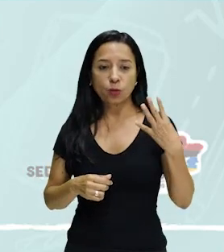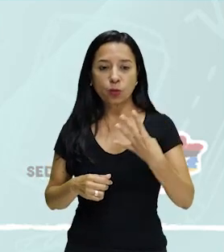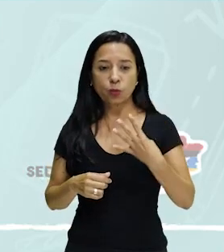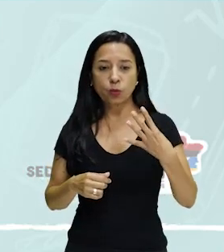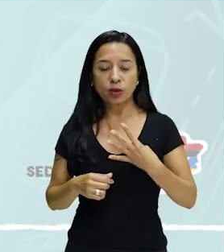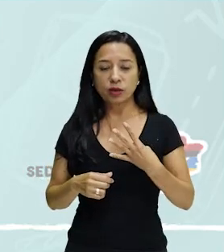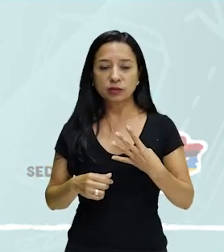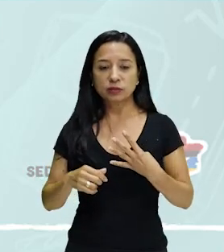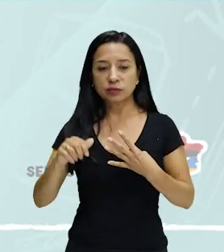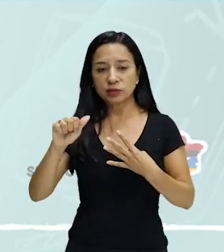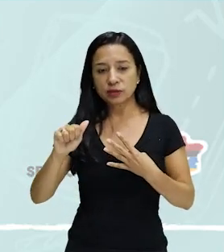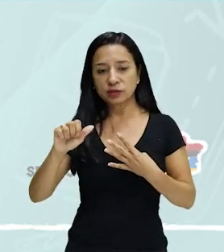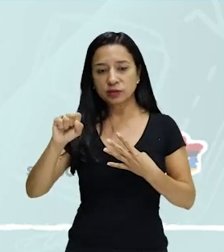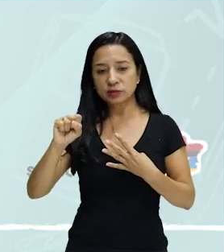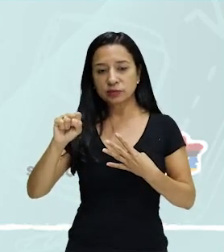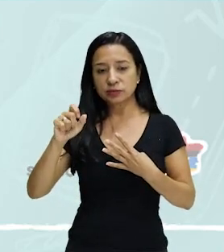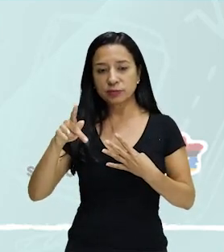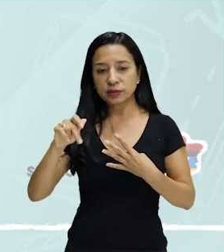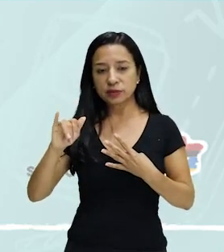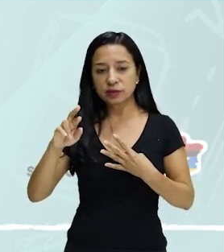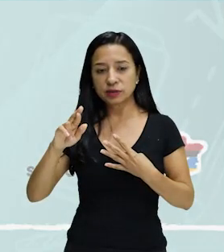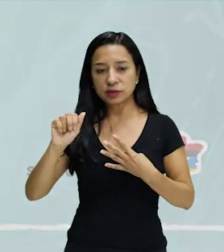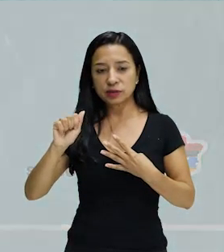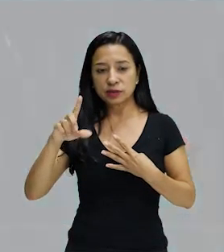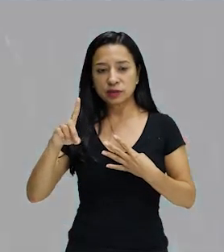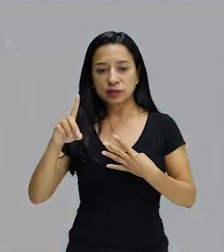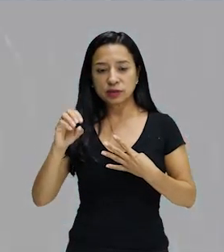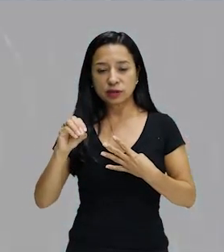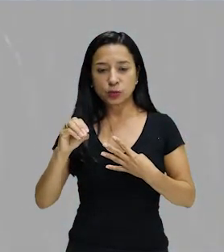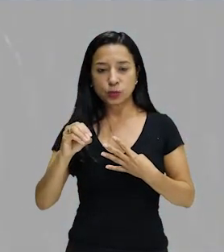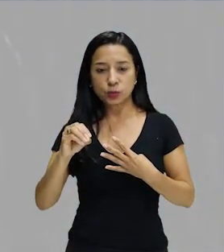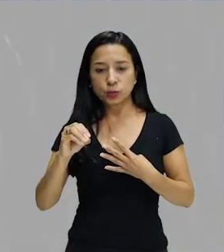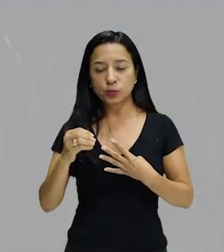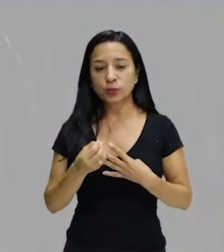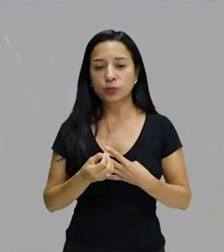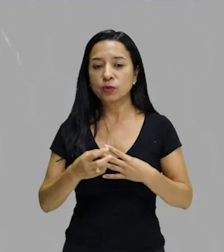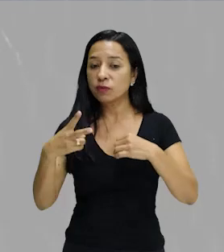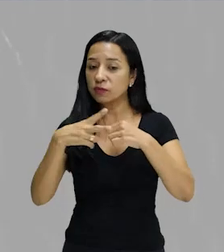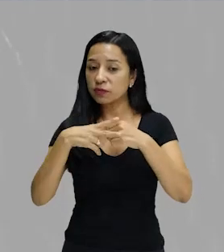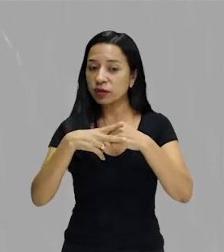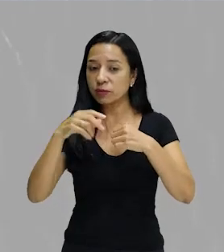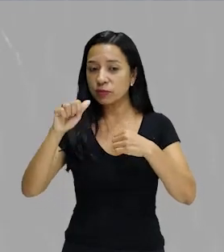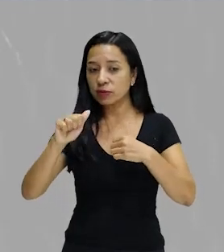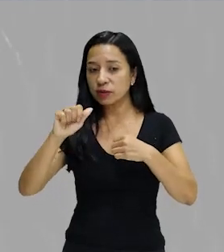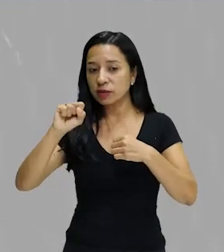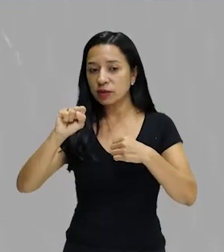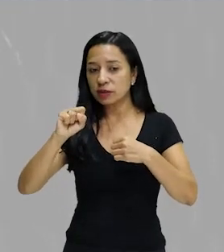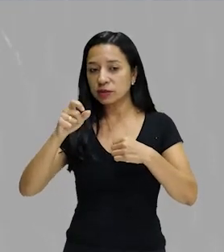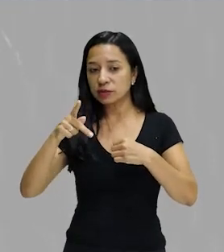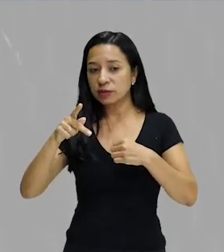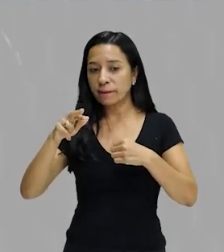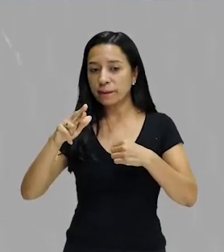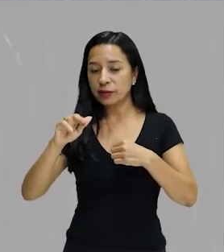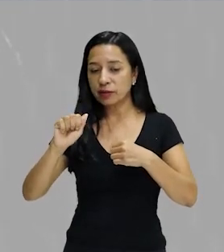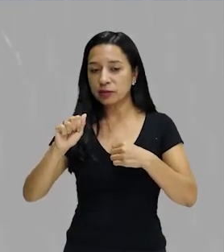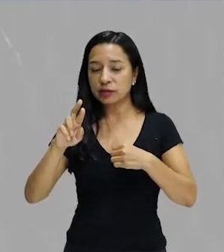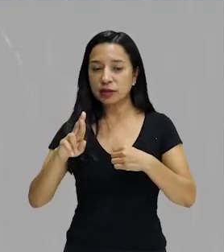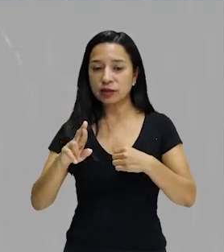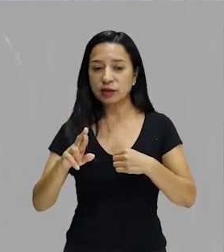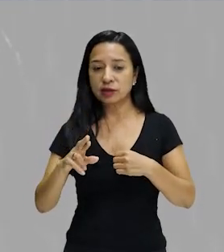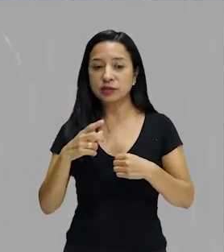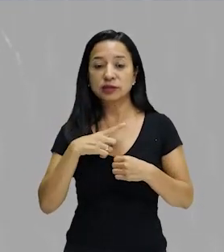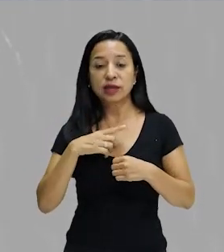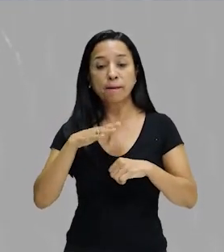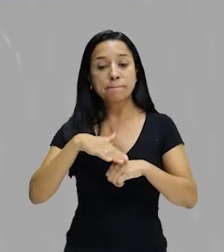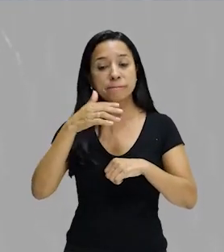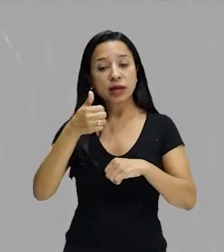cheirando, das centenas de flores que enfeitavam a sala, desmaiou. Então, eu tenho mais de uma.